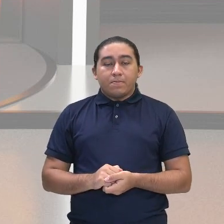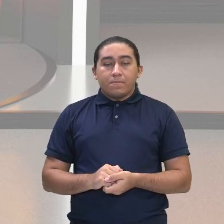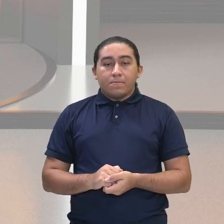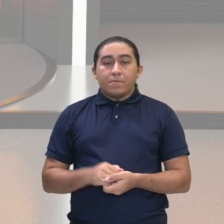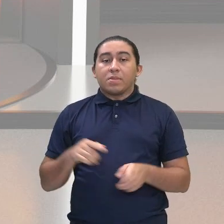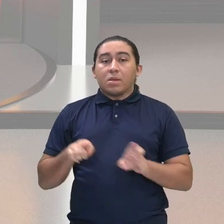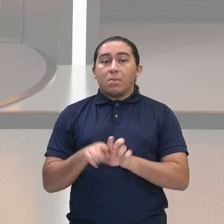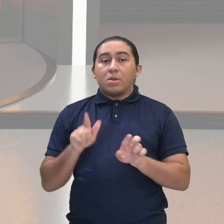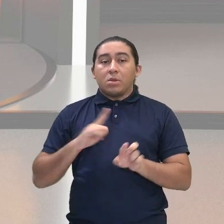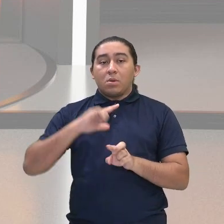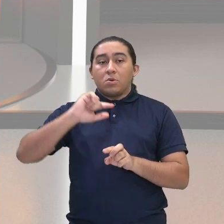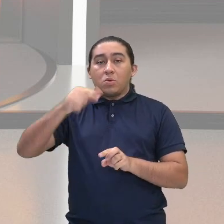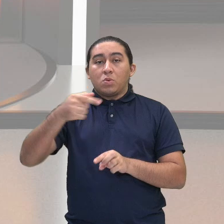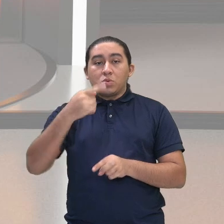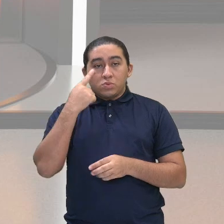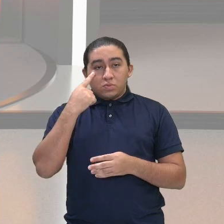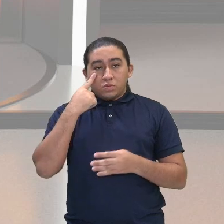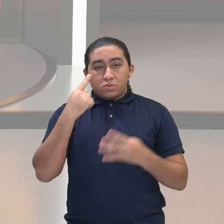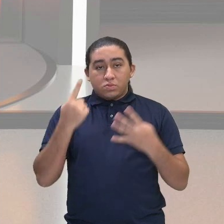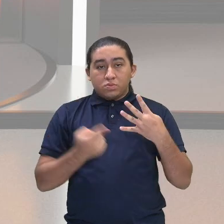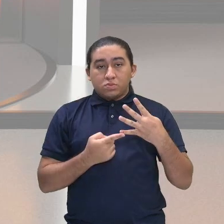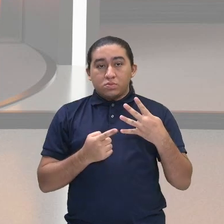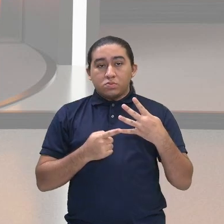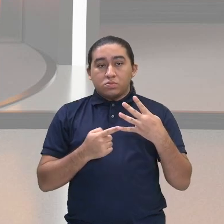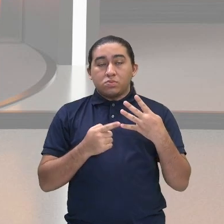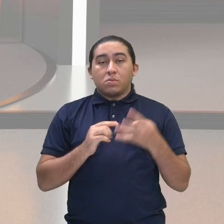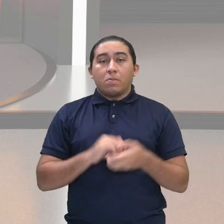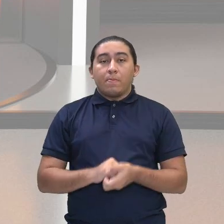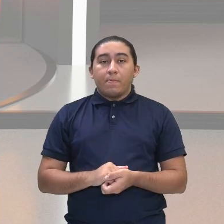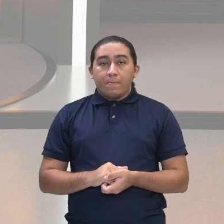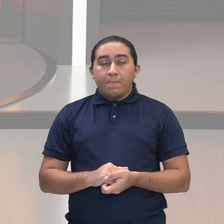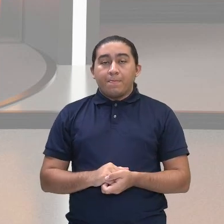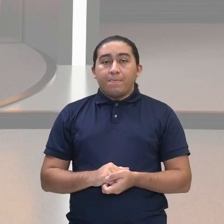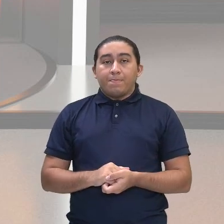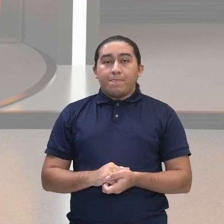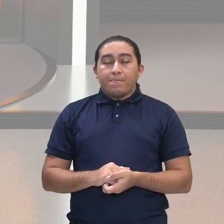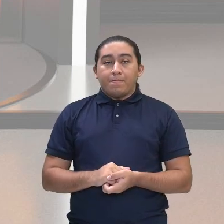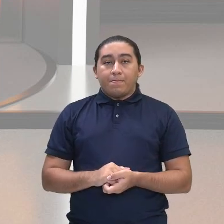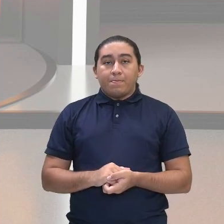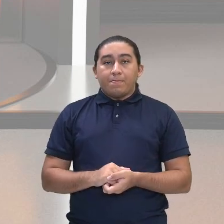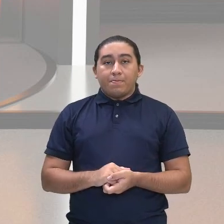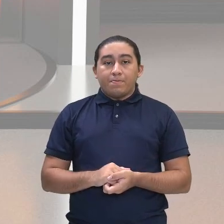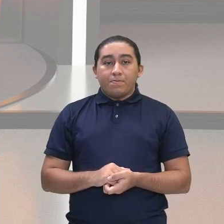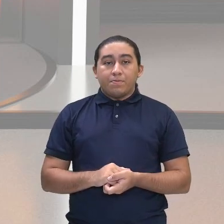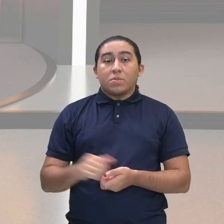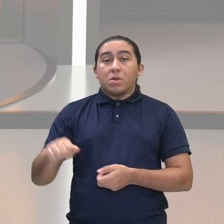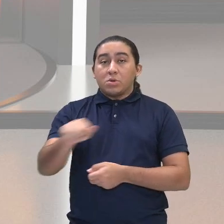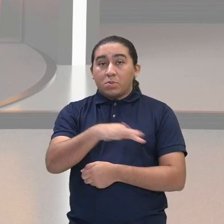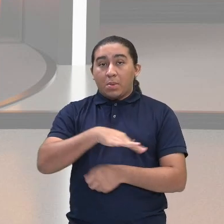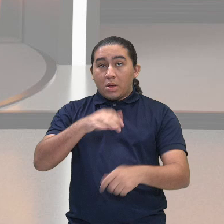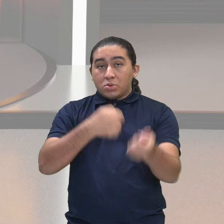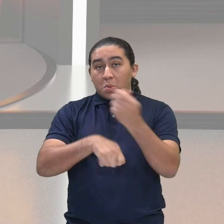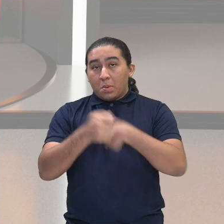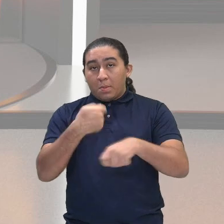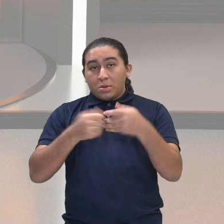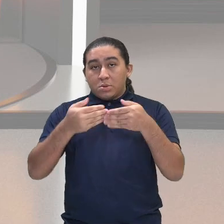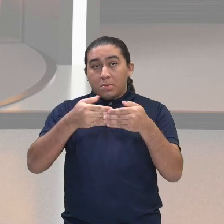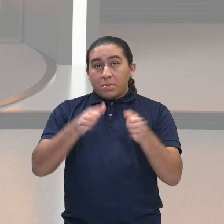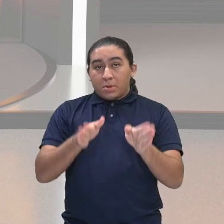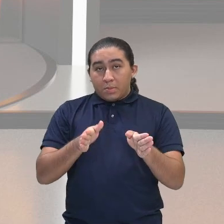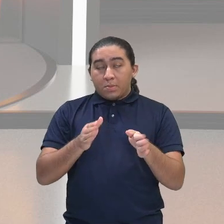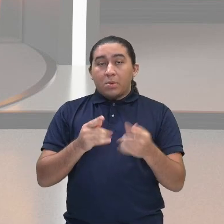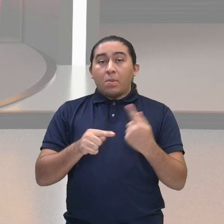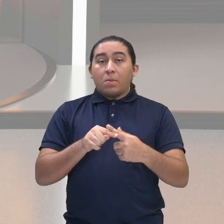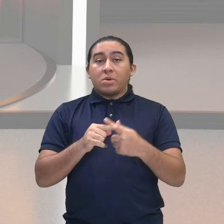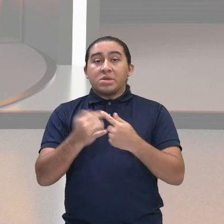um ponto que nós temos que falar, que é o ponto 4, que é a reabertura das rotas comerciais. Porque se não